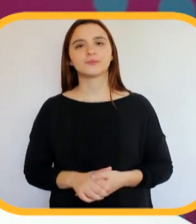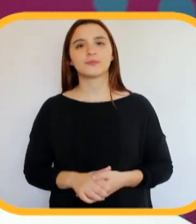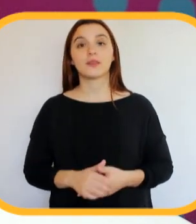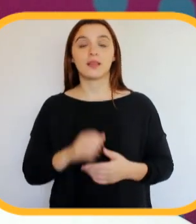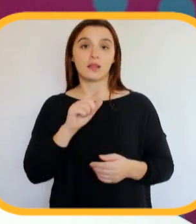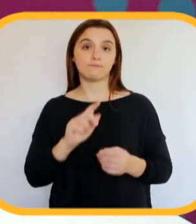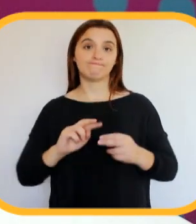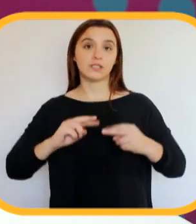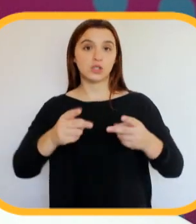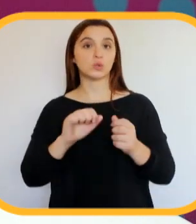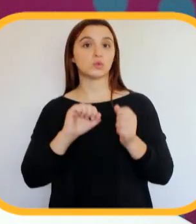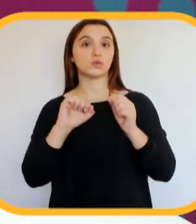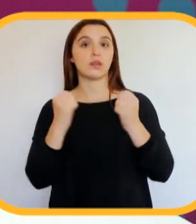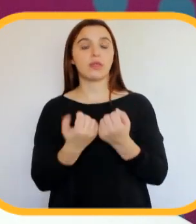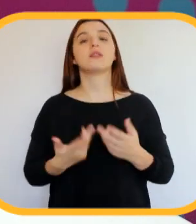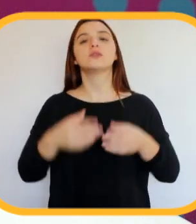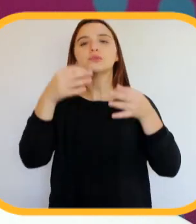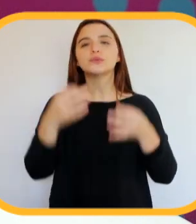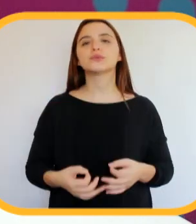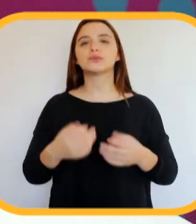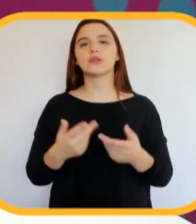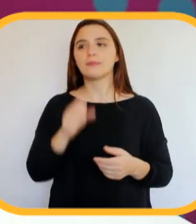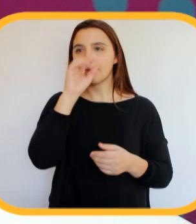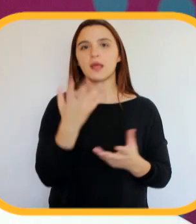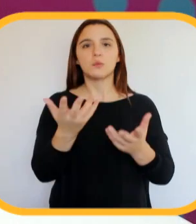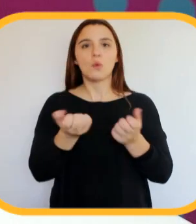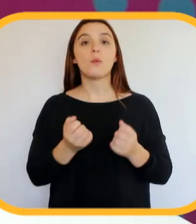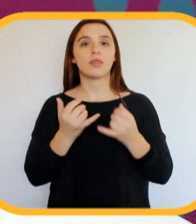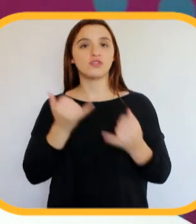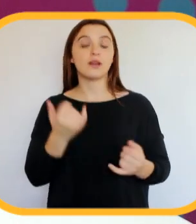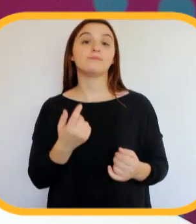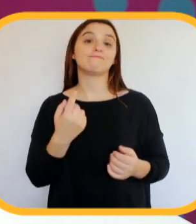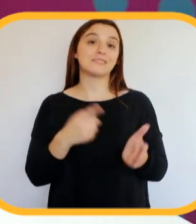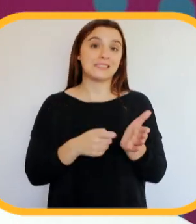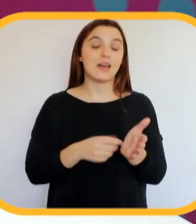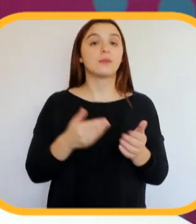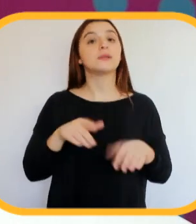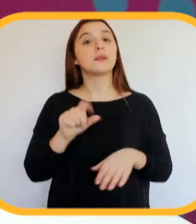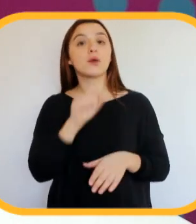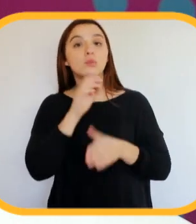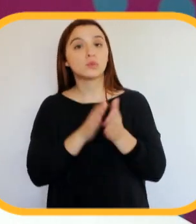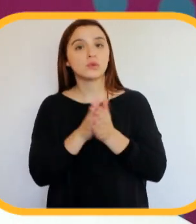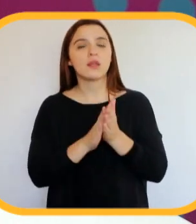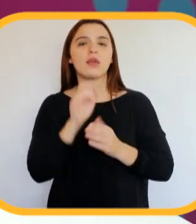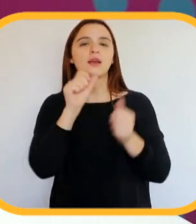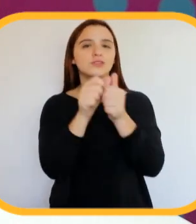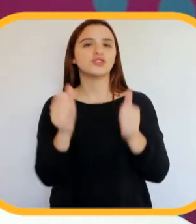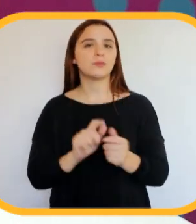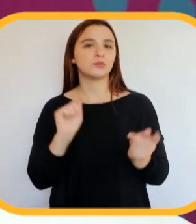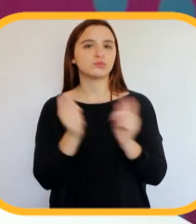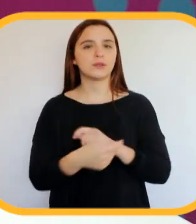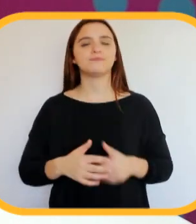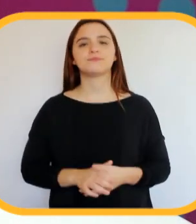A transição para uma sociedade justa, ecológica e digital representa não só uma necessidade, mas também uma oportunidade de